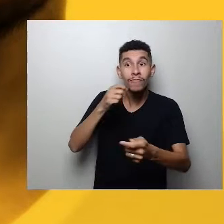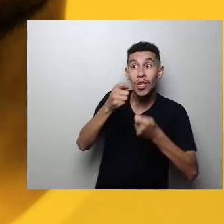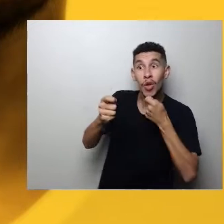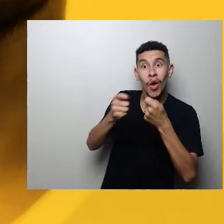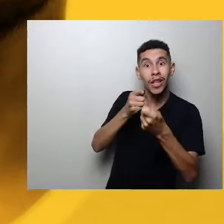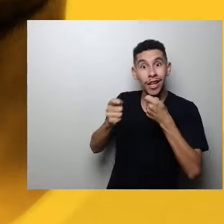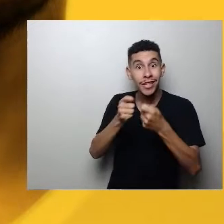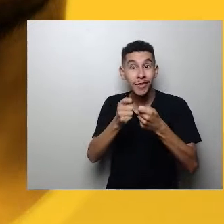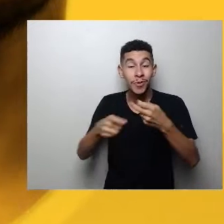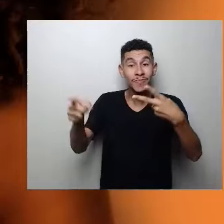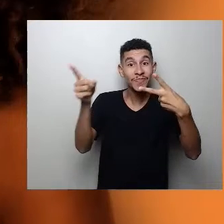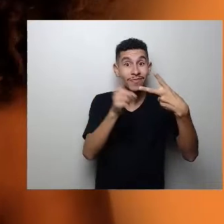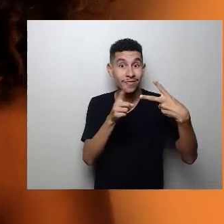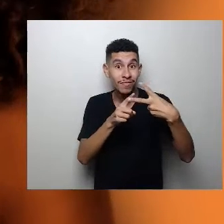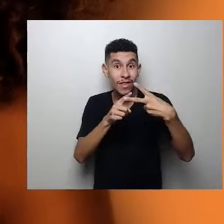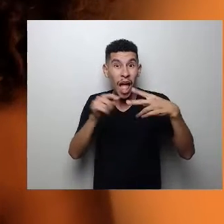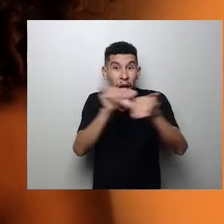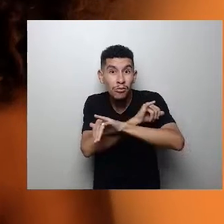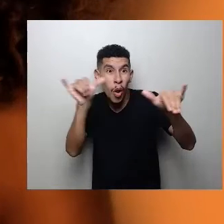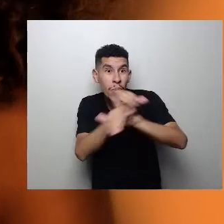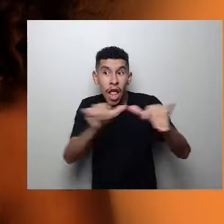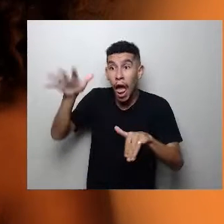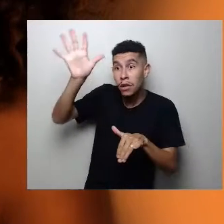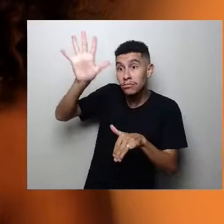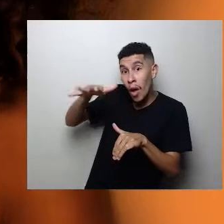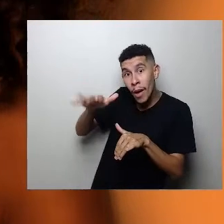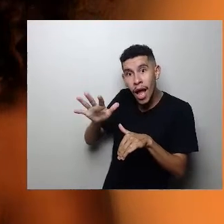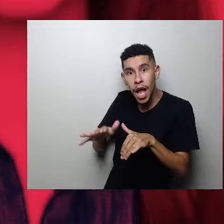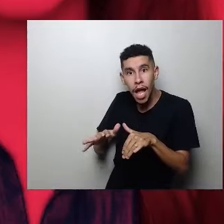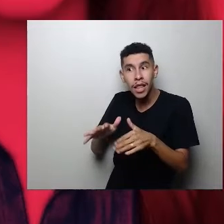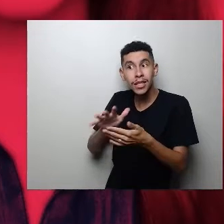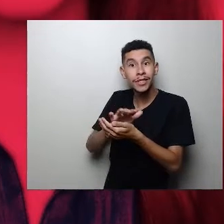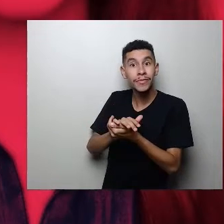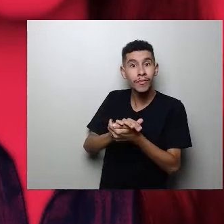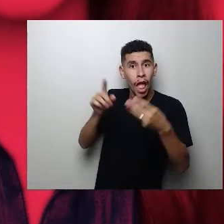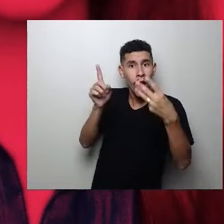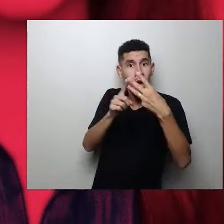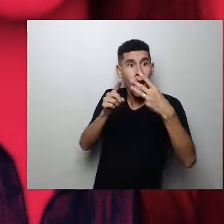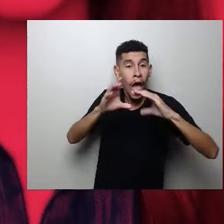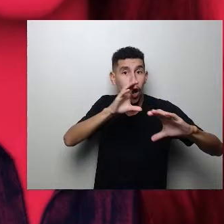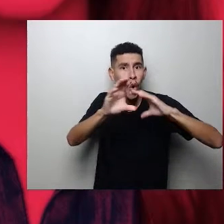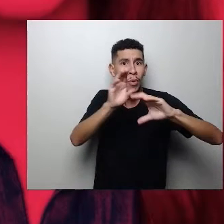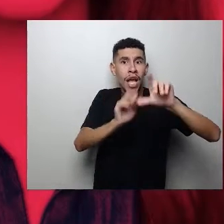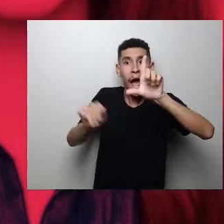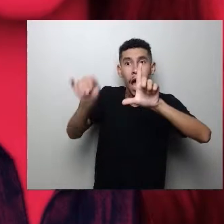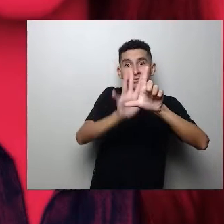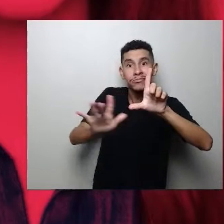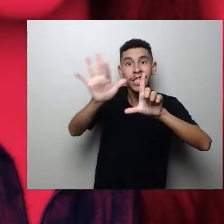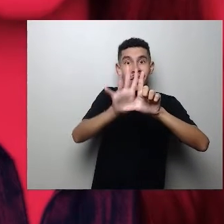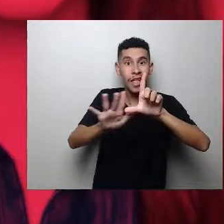Jornalismo, publicidade e propaganda e comunicação digital.